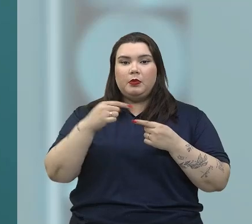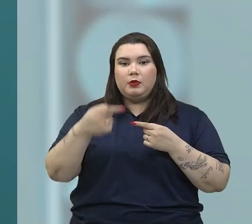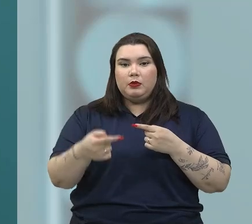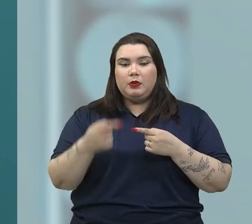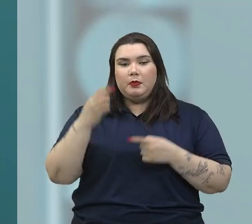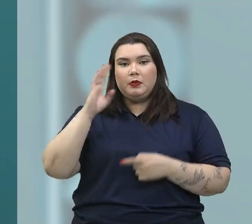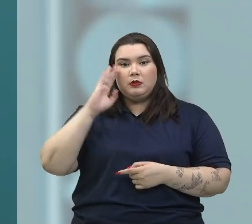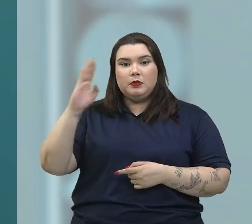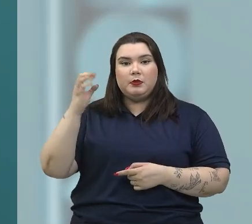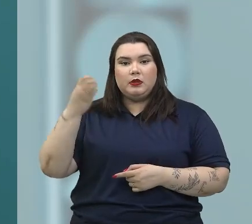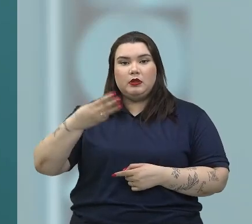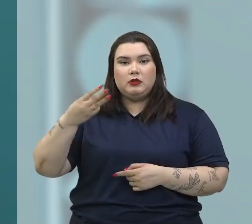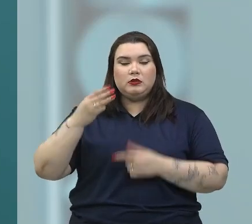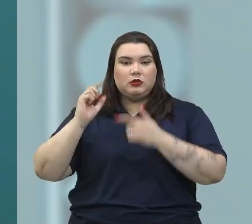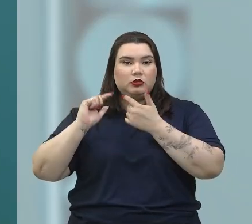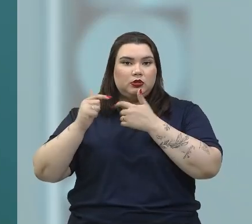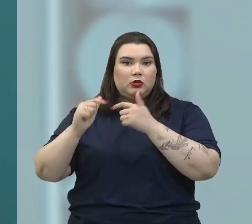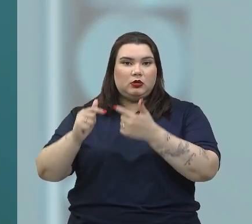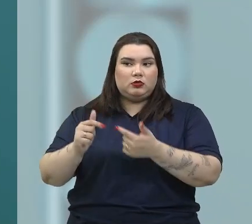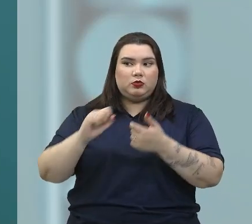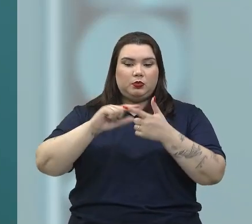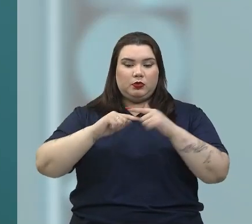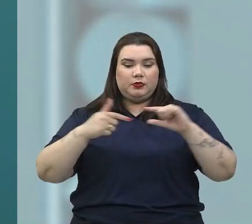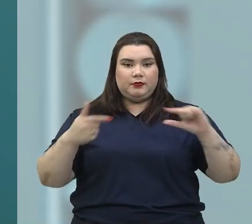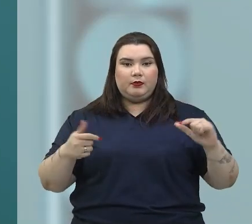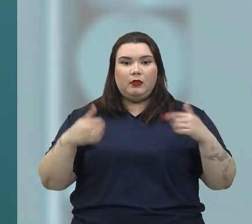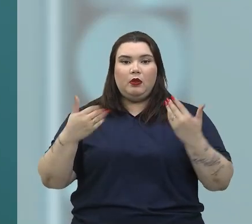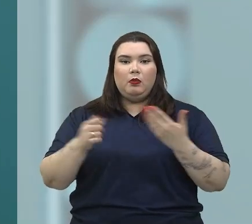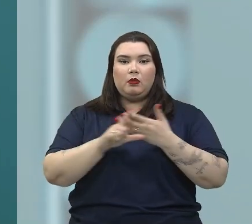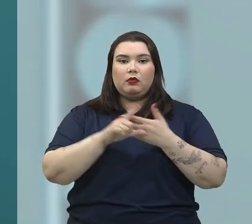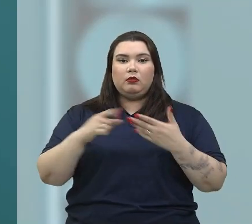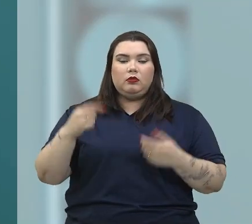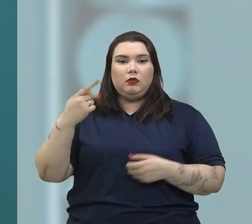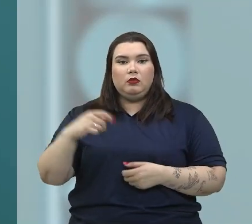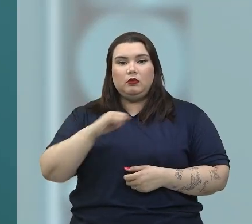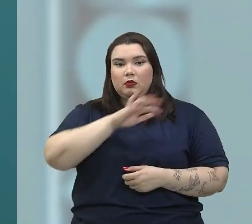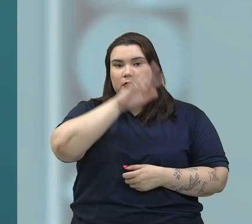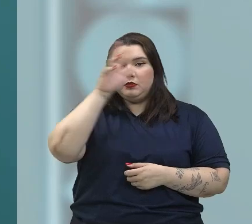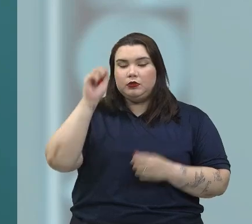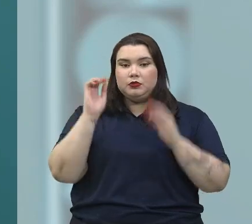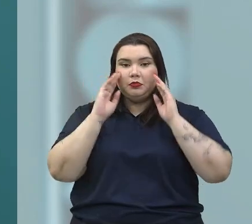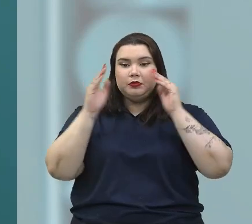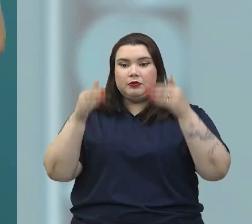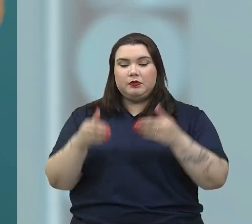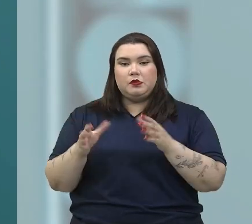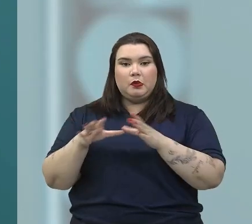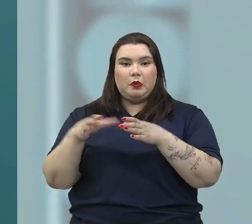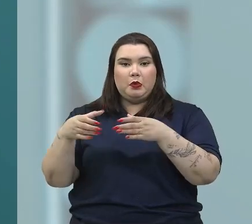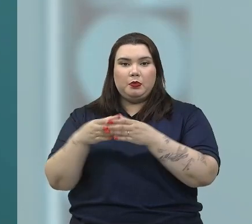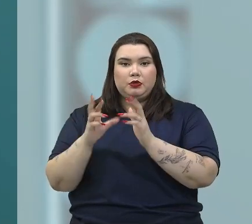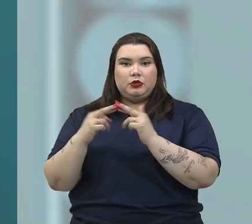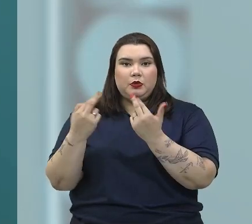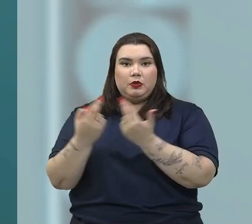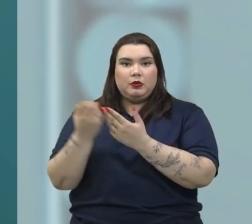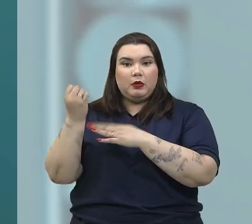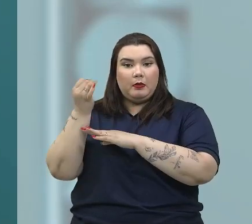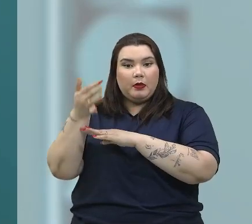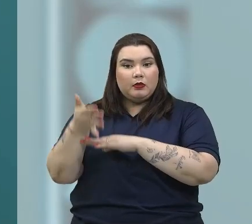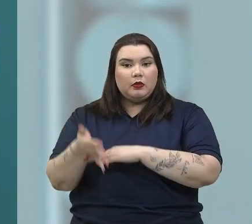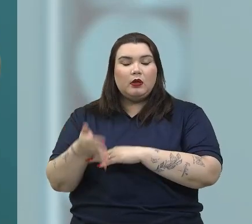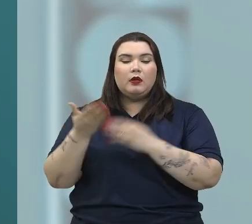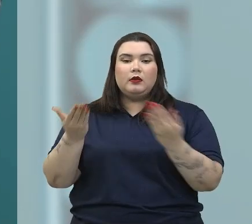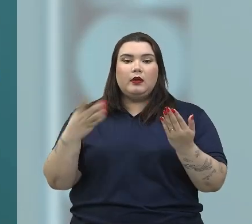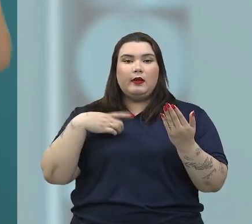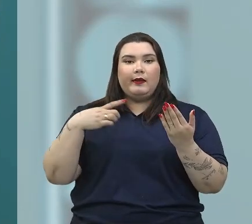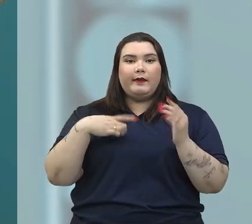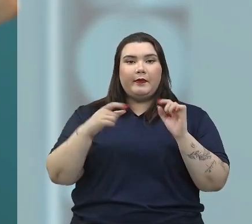a terceira geração do modernismo. Então, esses autores aqui do Amazonas, especificamente do Clube da Madrugada, passam a se inspirar nessas ideias